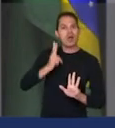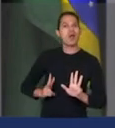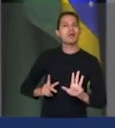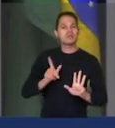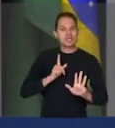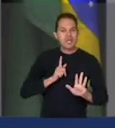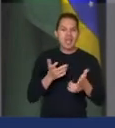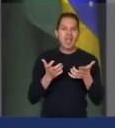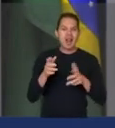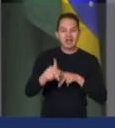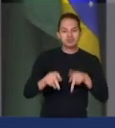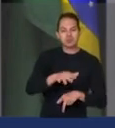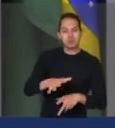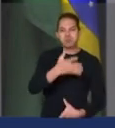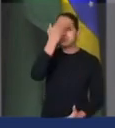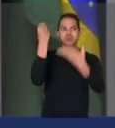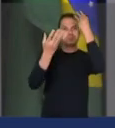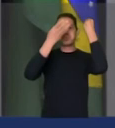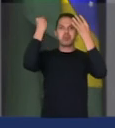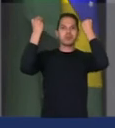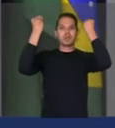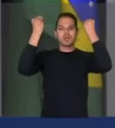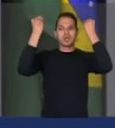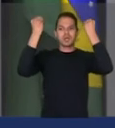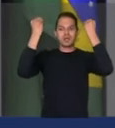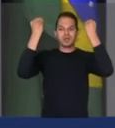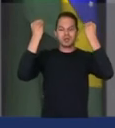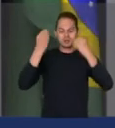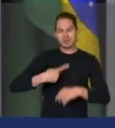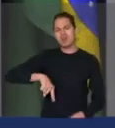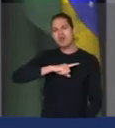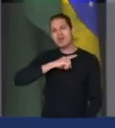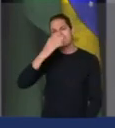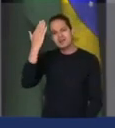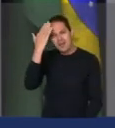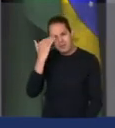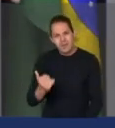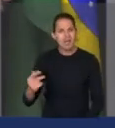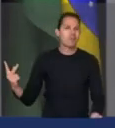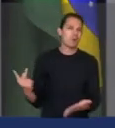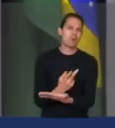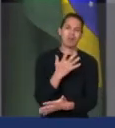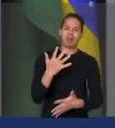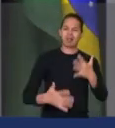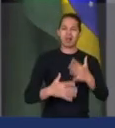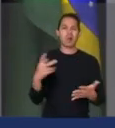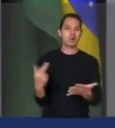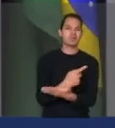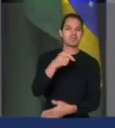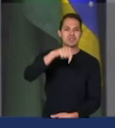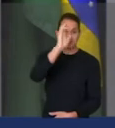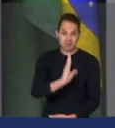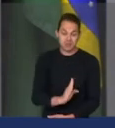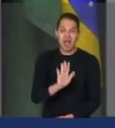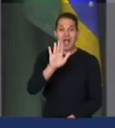amnésia, um esquecimento geral. E a gente sabe a tragédia que aconteceu no Brasil. Pois é, a oposição às vezes